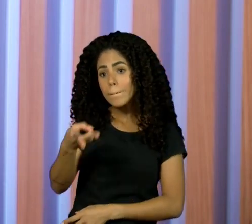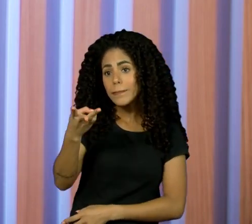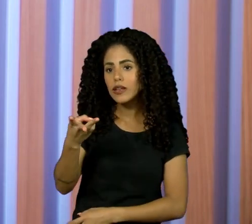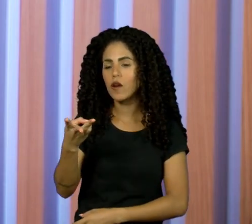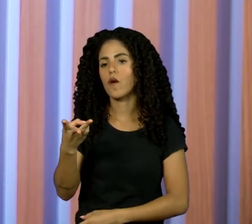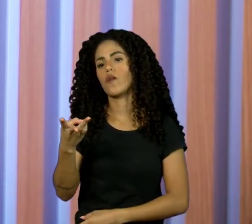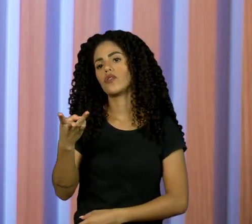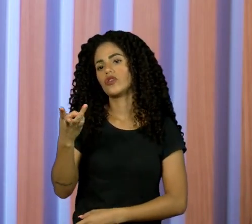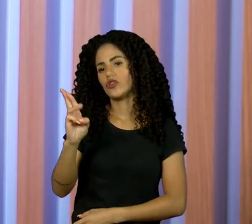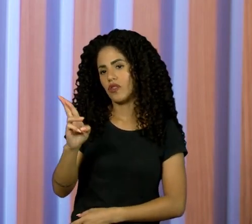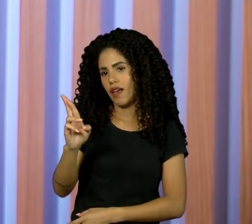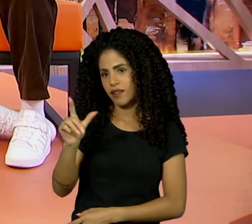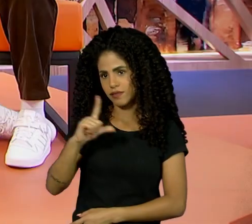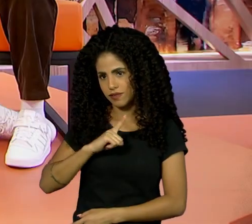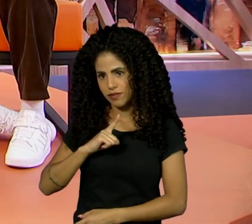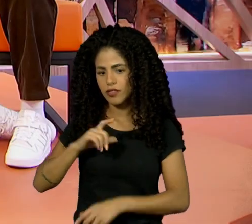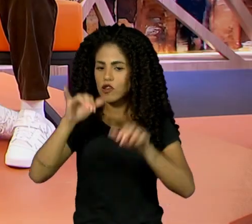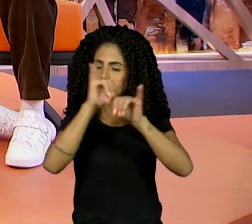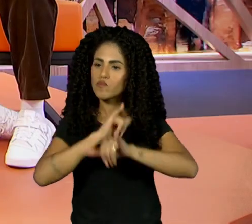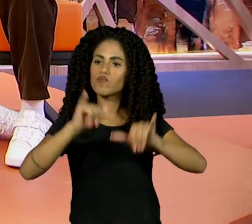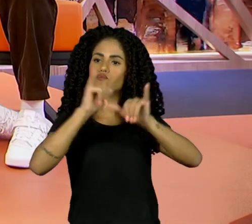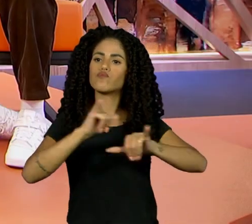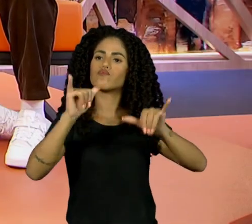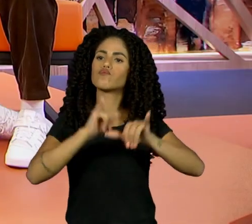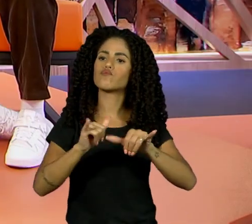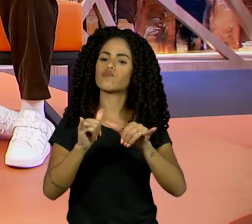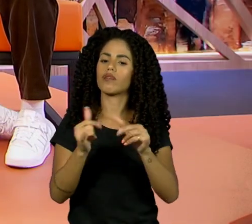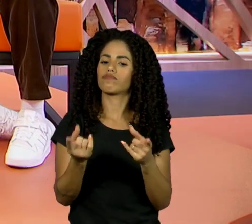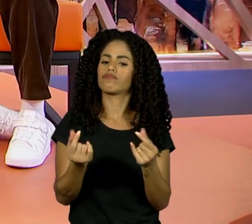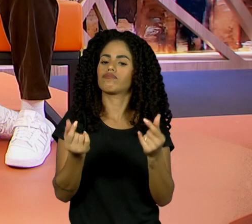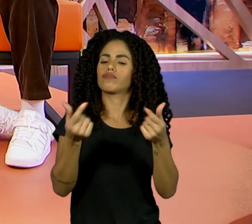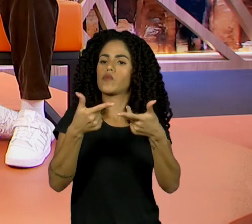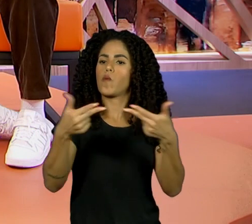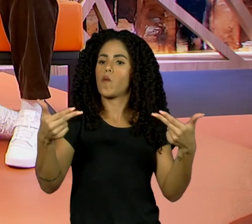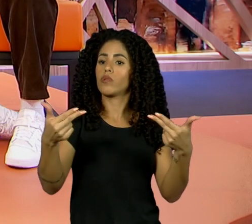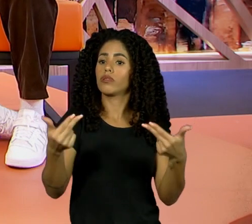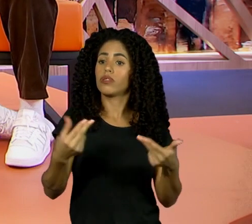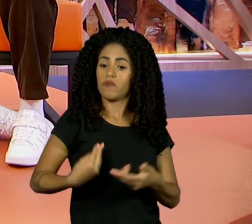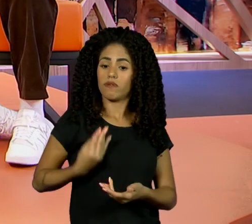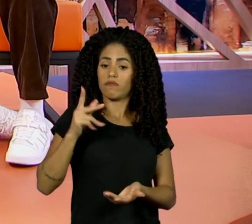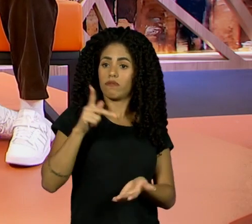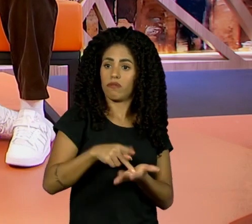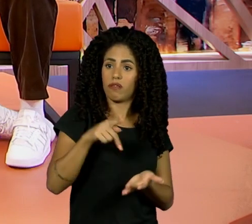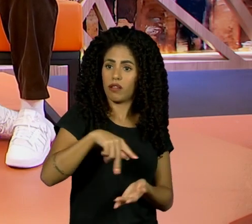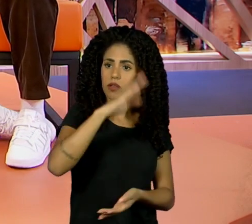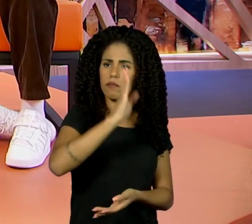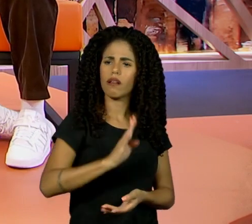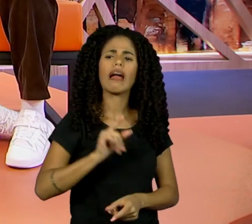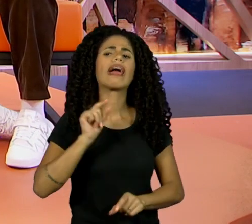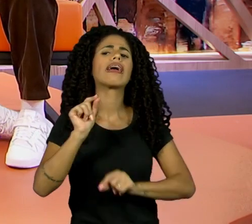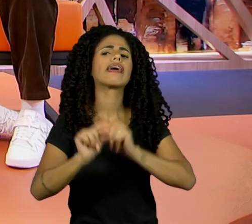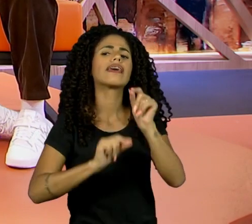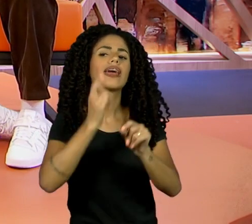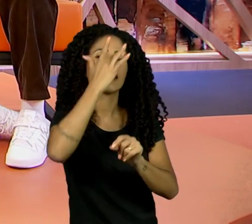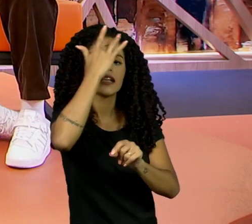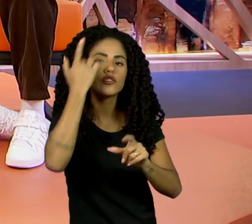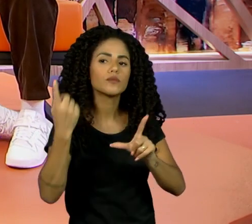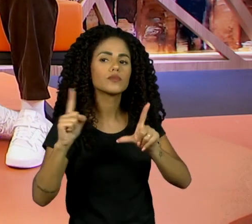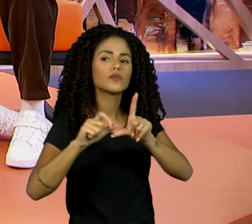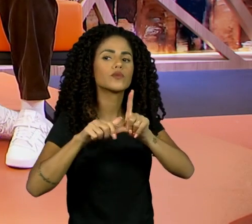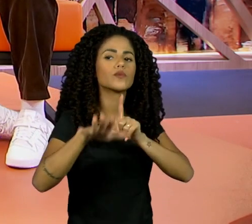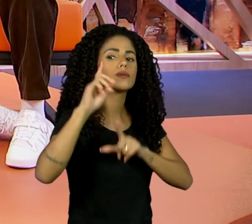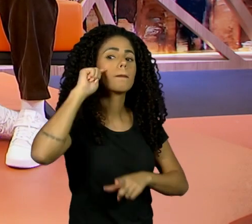reais em publicidade, em negócios. E aí quando a gente traz isso para a realidade brasileira, quem são os criadores pretos que estão nessa